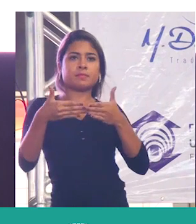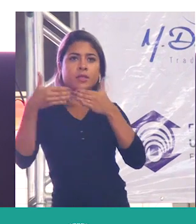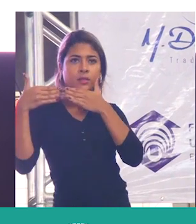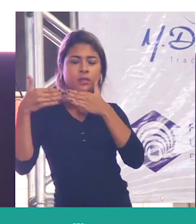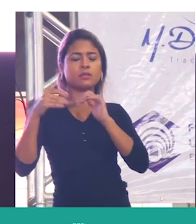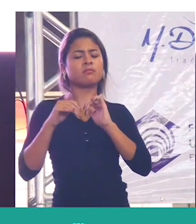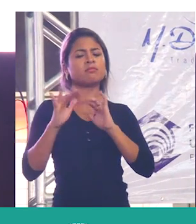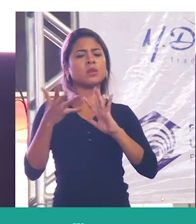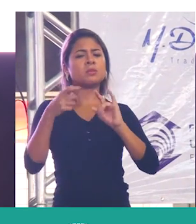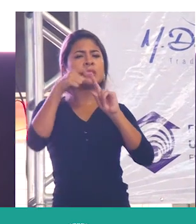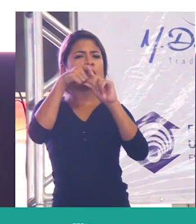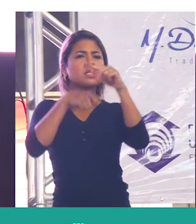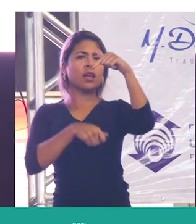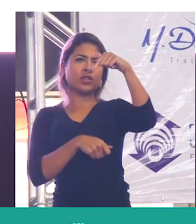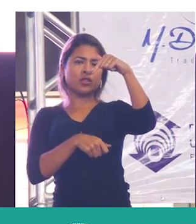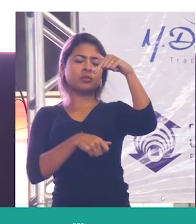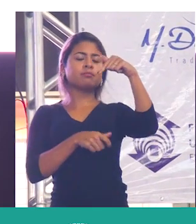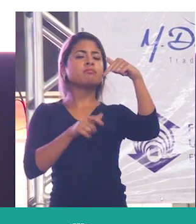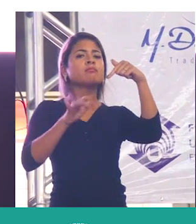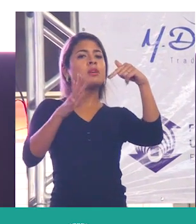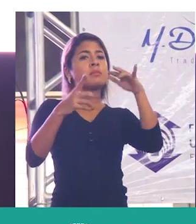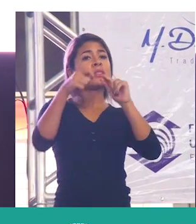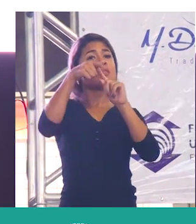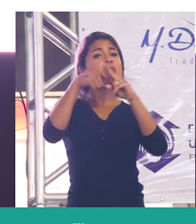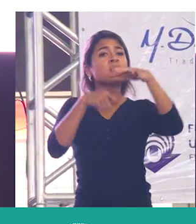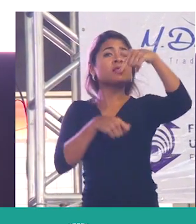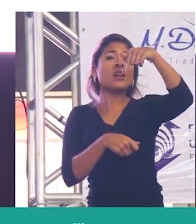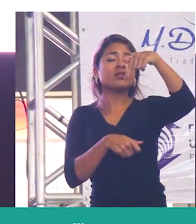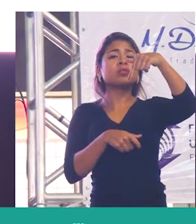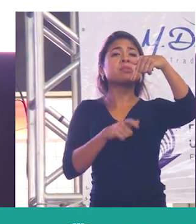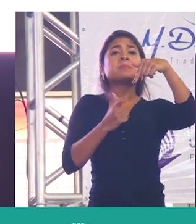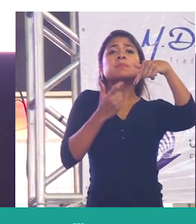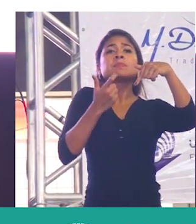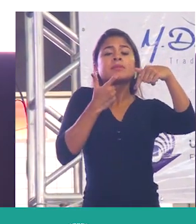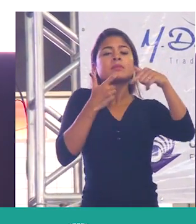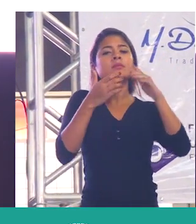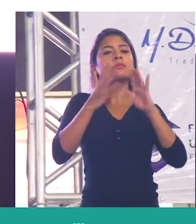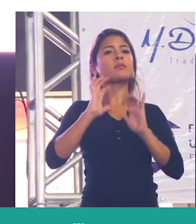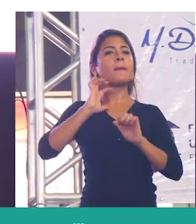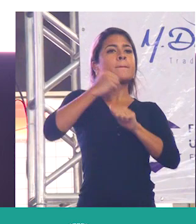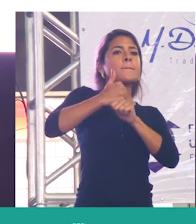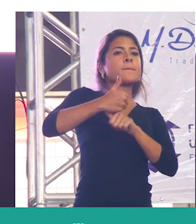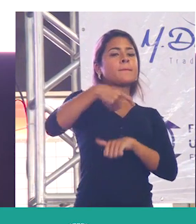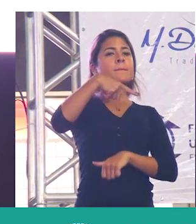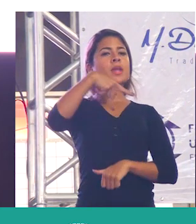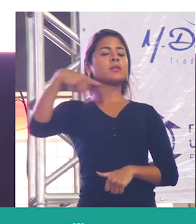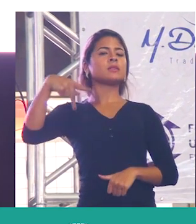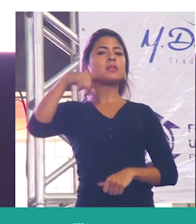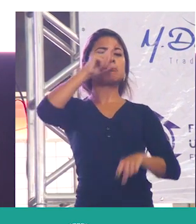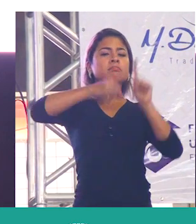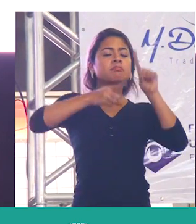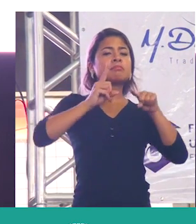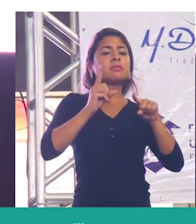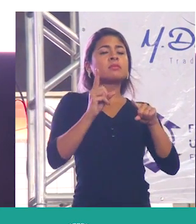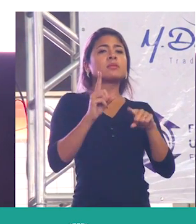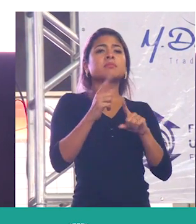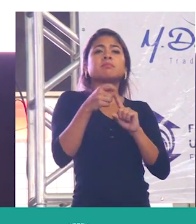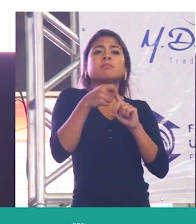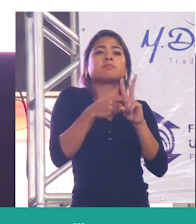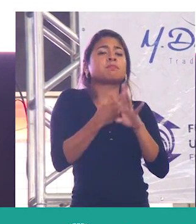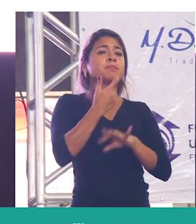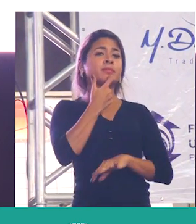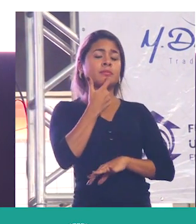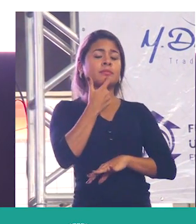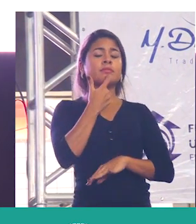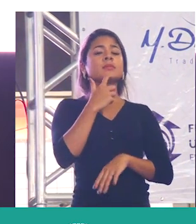meses. Jânio ficou pouquíssimo tempo na presidência. ele vai deixar o governo alegando